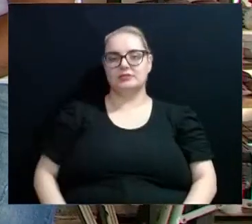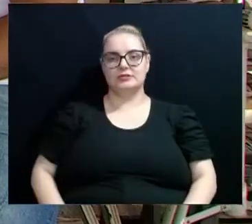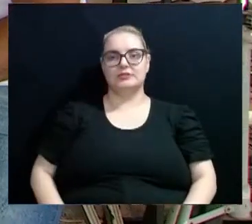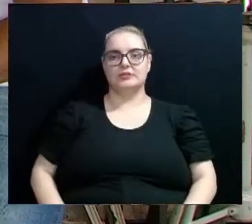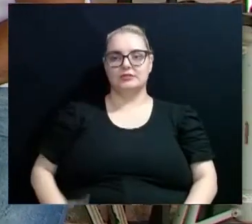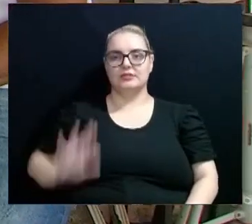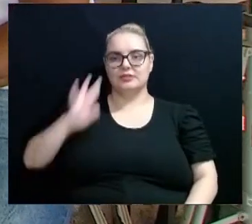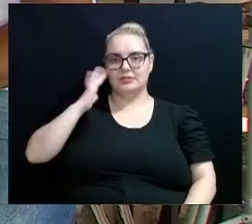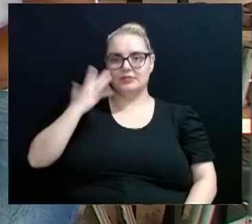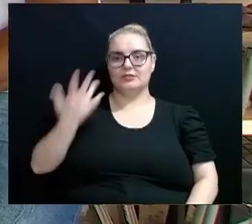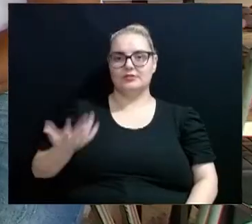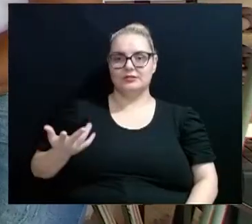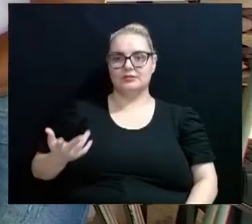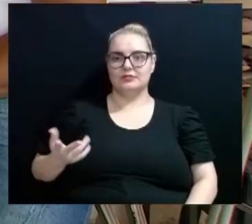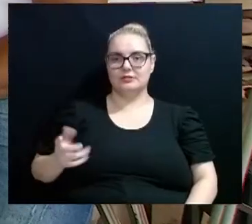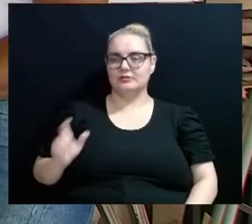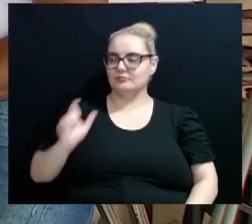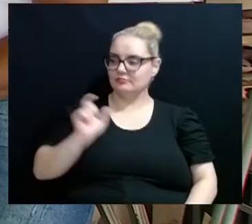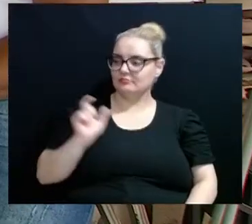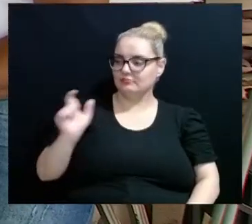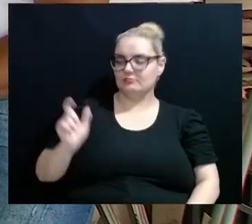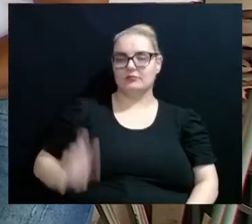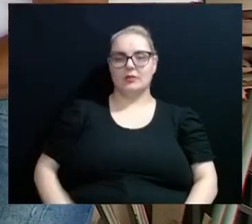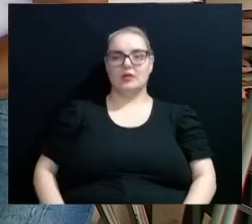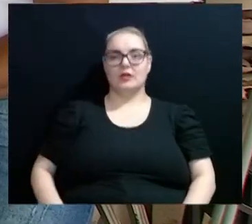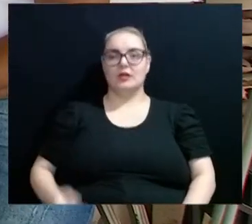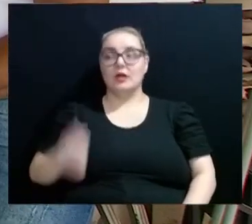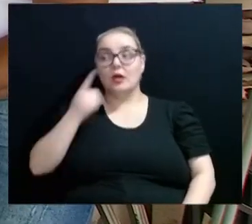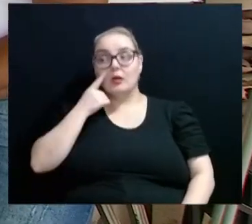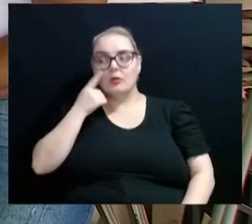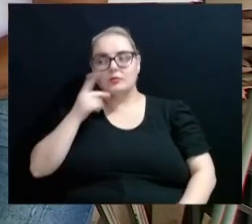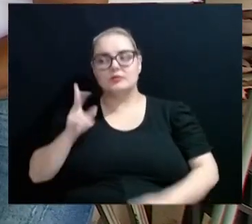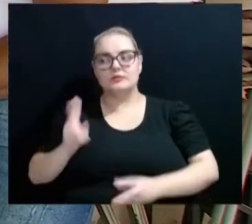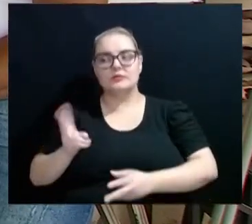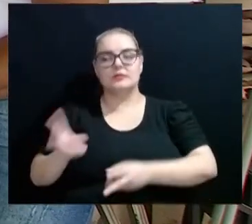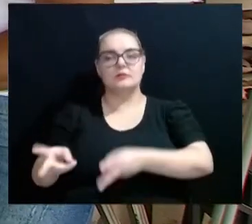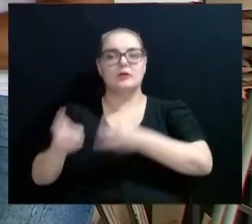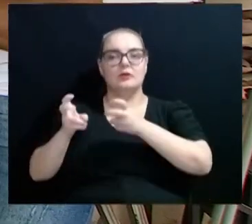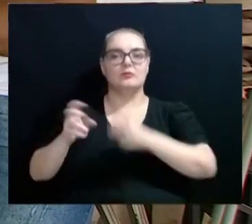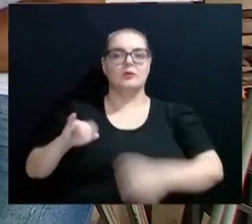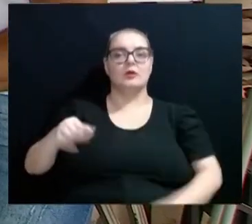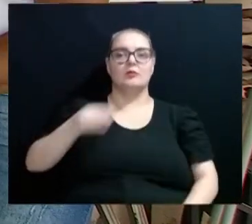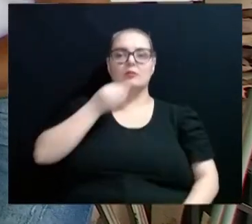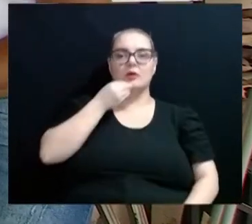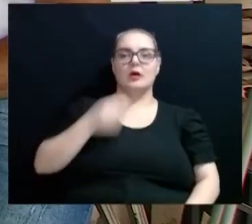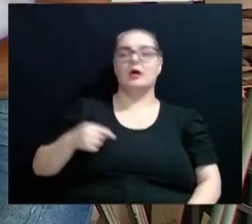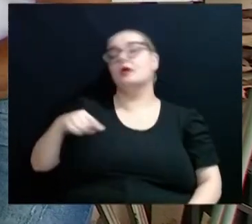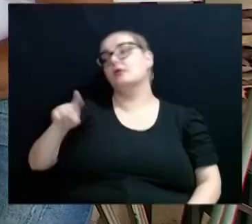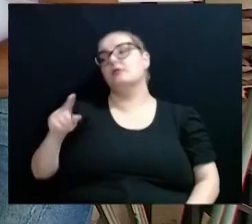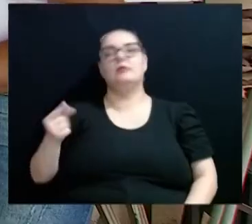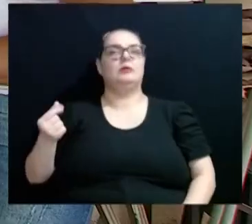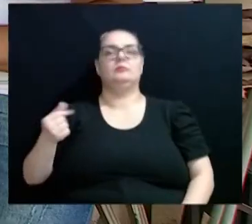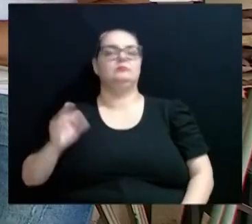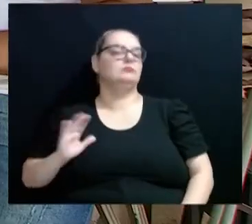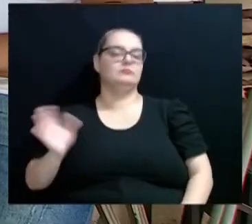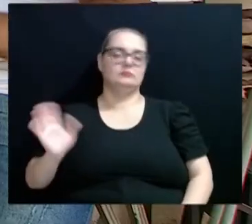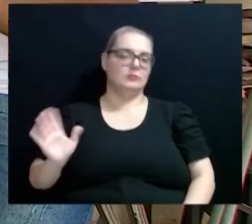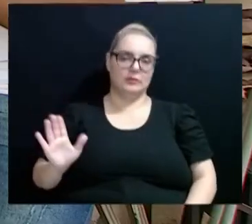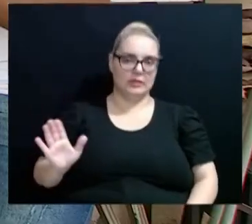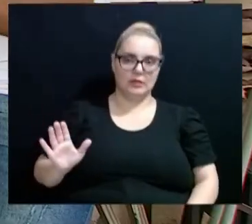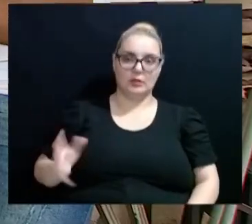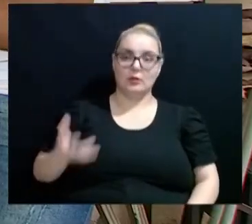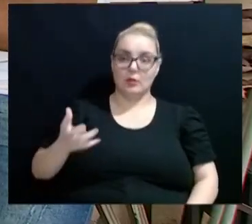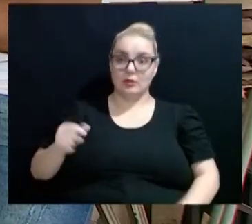aprendizado? Naquela época, como você encarava essa experiência? aprendizado e oportunidade. Né? Acho que seria essa declaração, assim, que eu